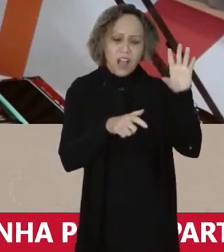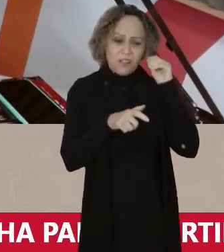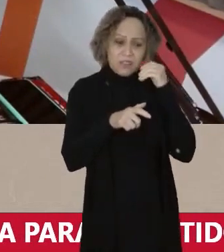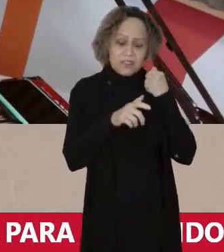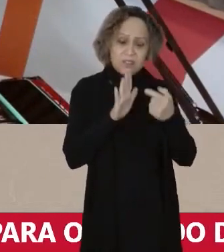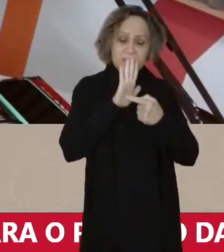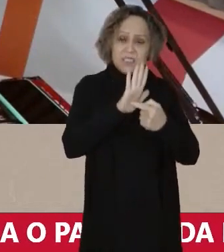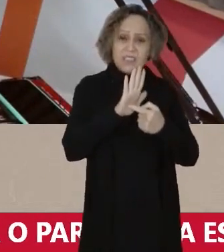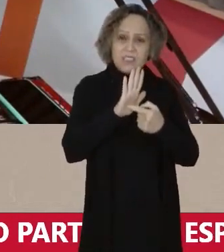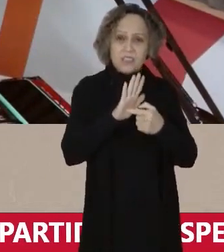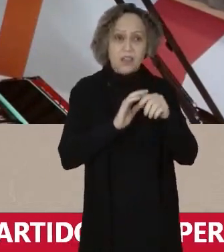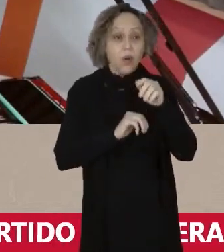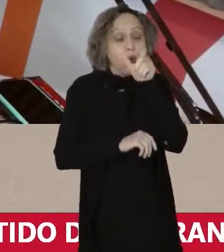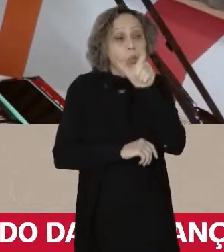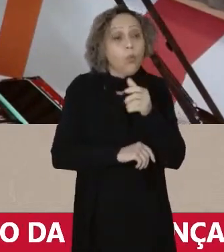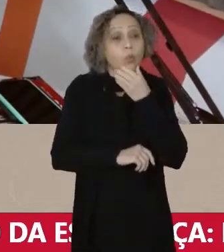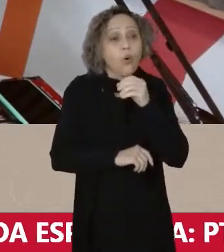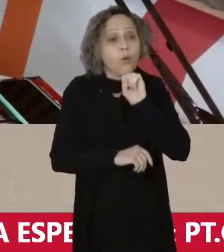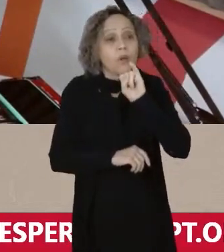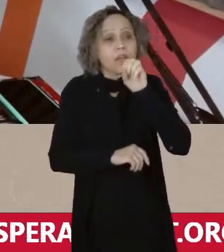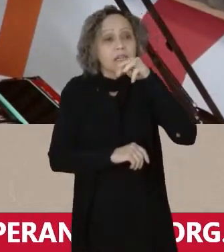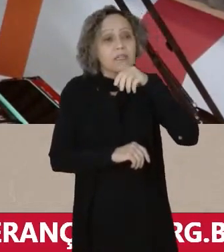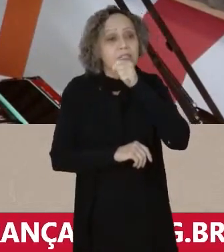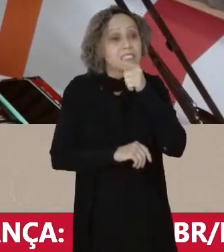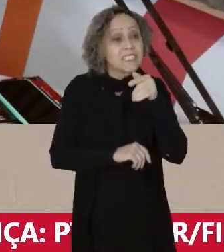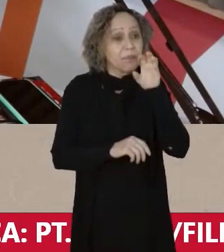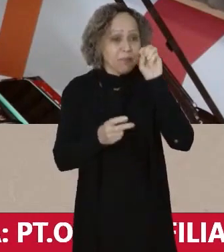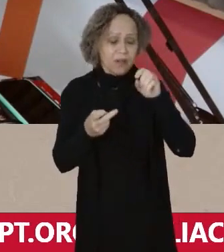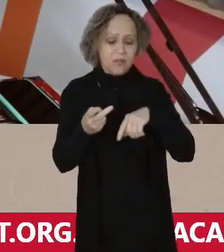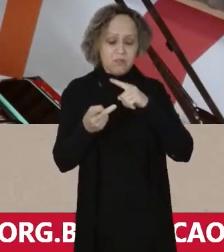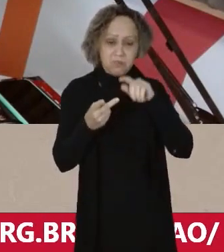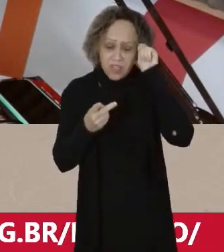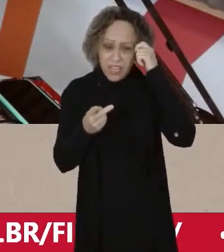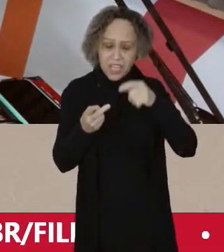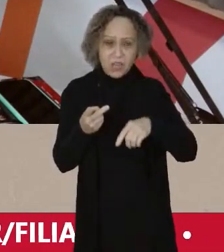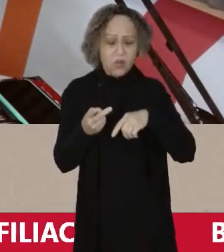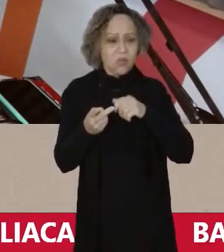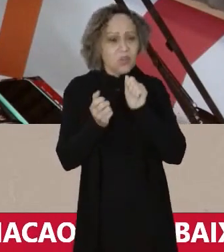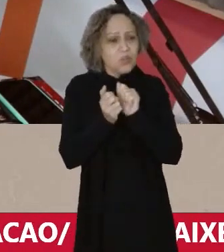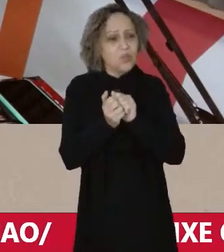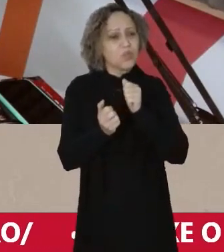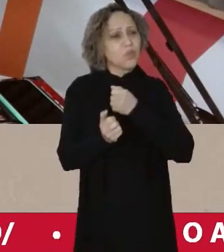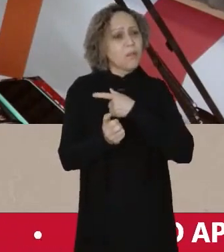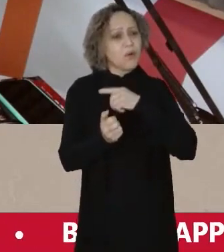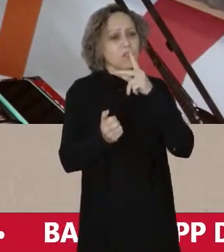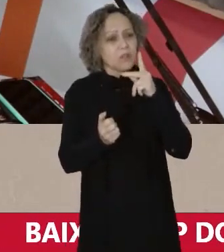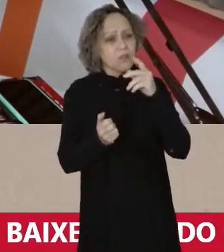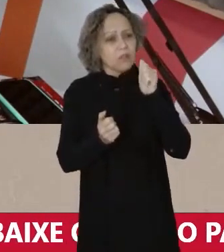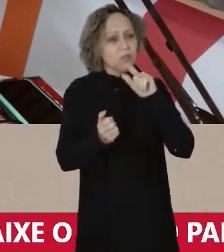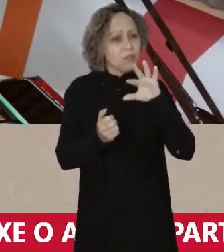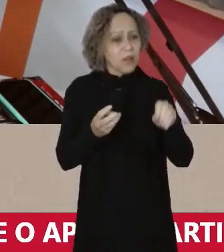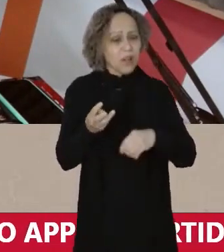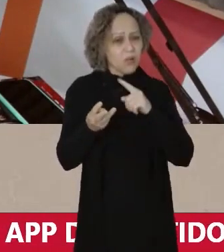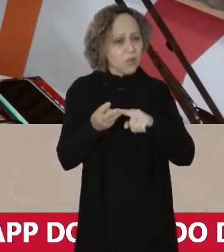Simão o Negro, que era um dos profetas daquela igreja, ao lado do apóstolo Paulo. Moisés, que se casou com uma mulher negra, e a sua irmã Miriam o